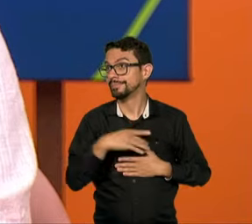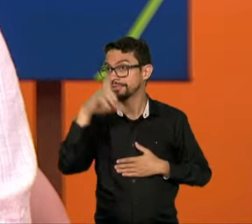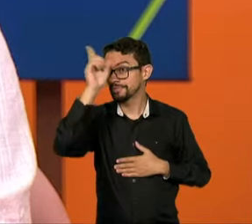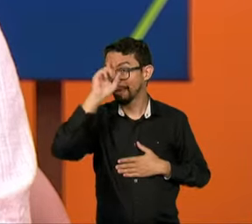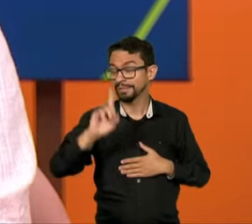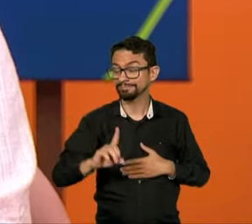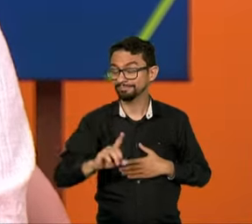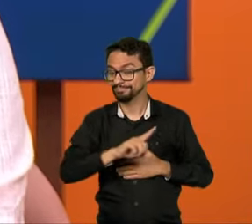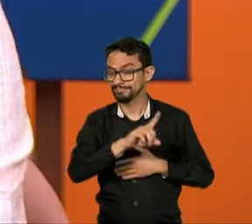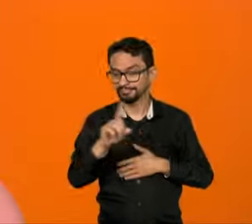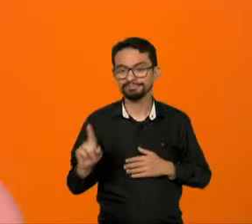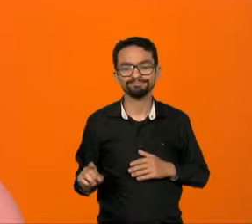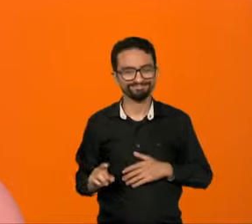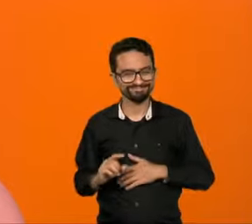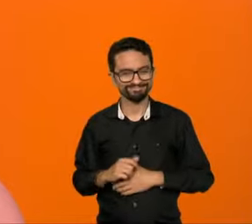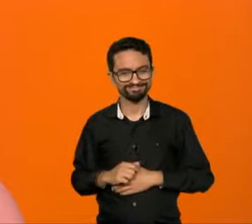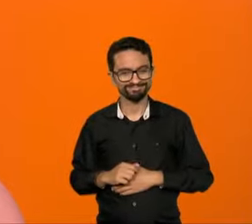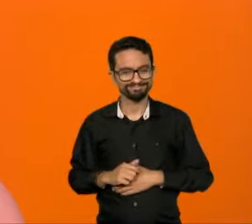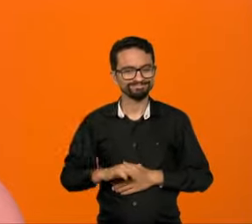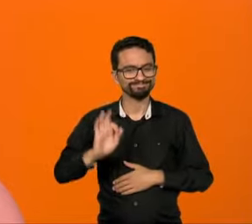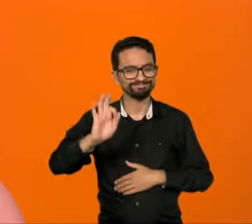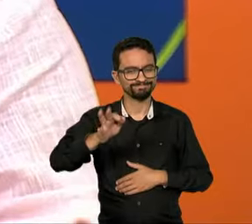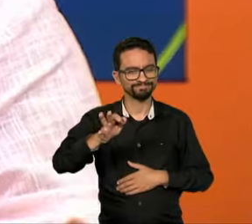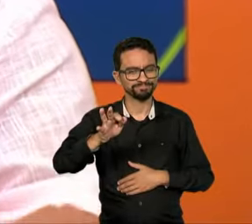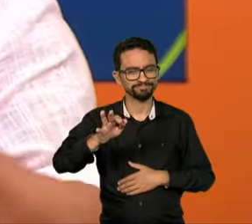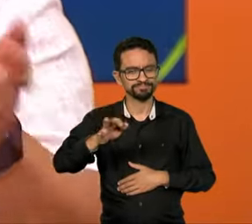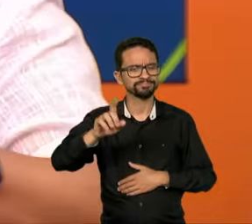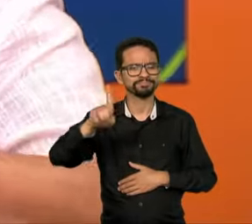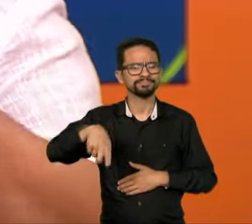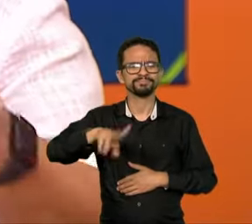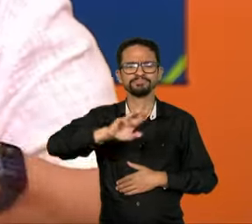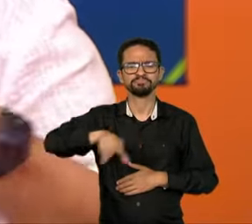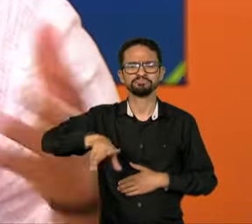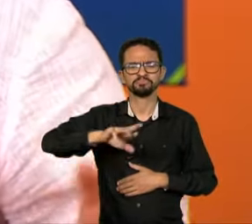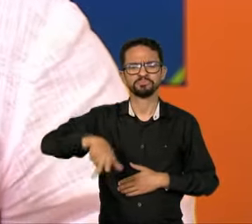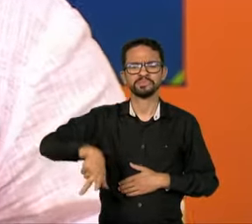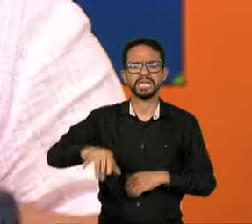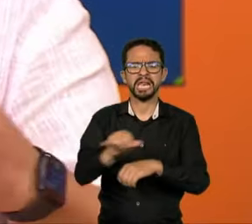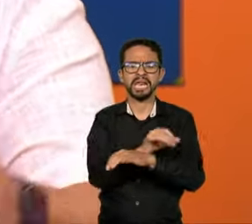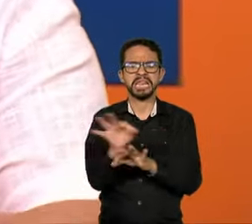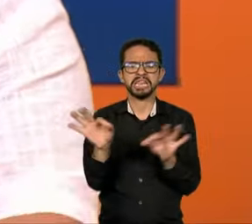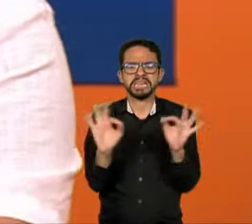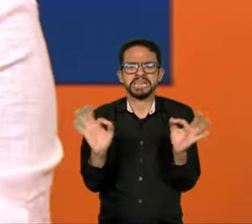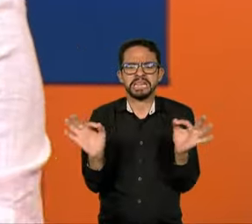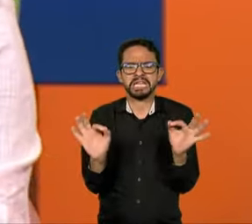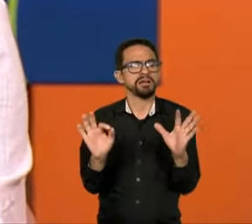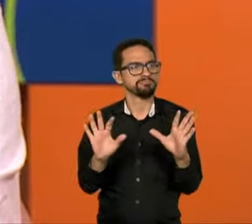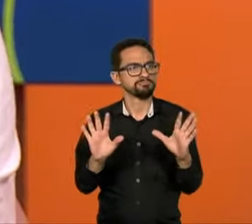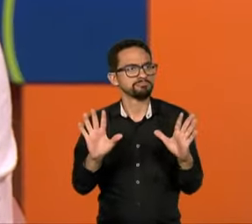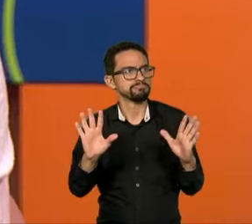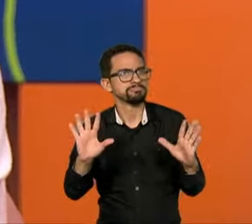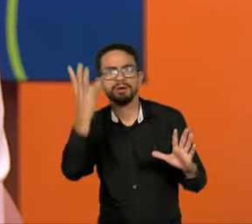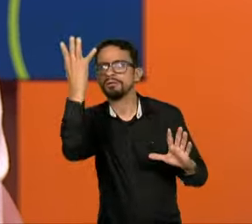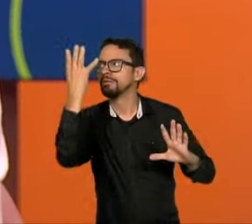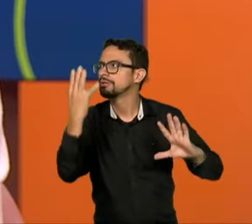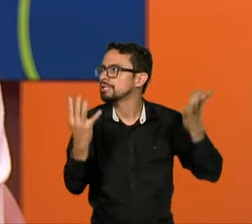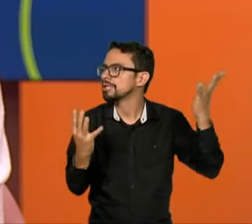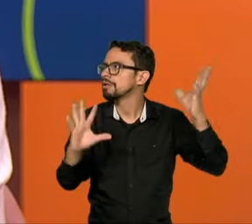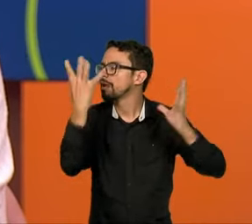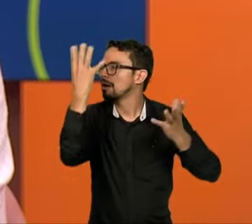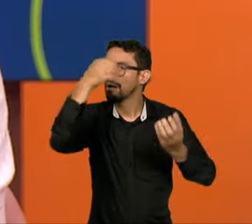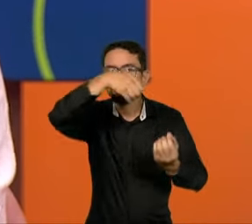Ai, Lu. Ai. Isso aí é uma coisa assim, completamente, ninguém tinha plano de nada, as coisas foram acontecendo, né? E